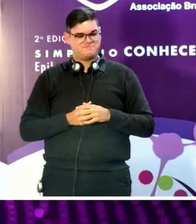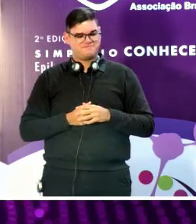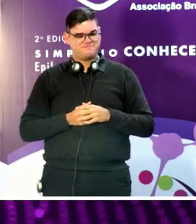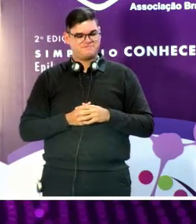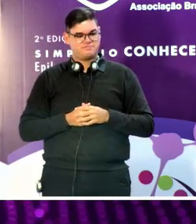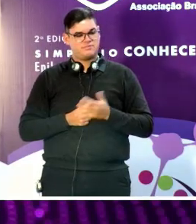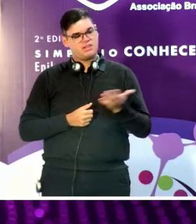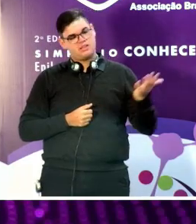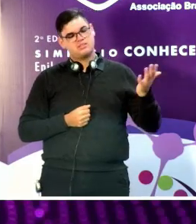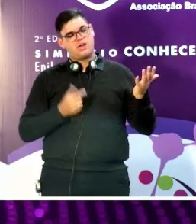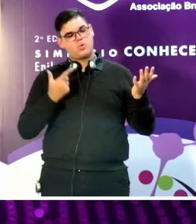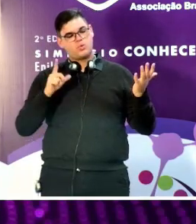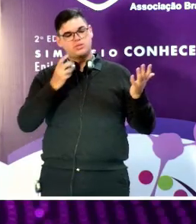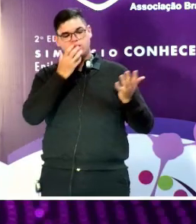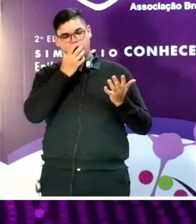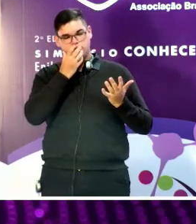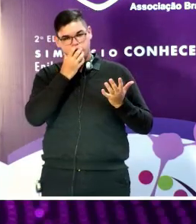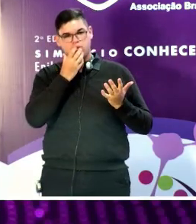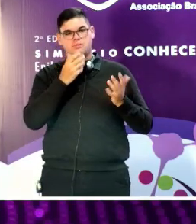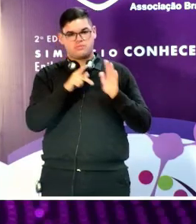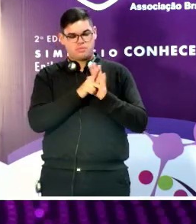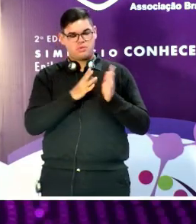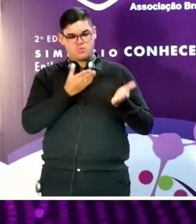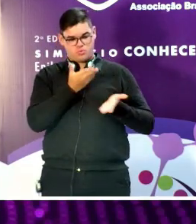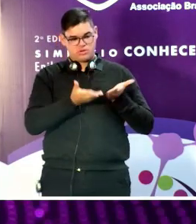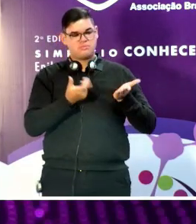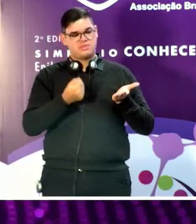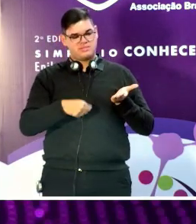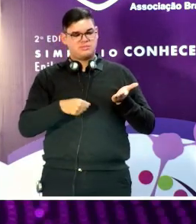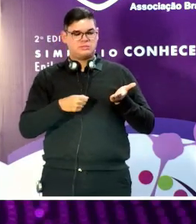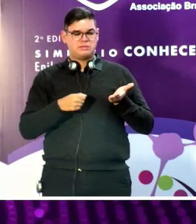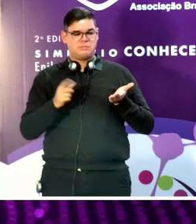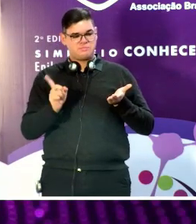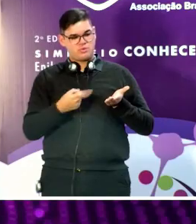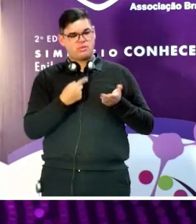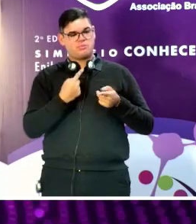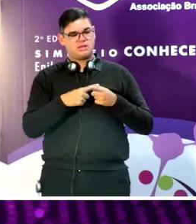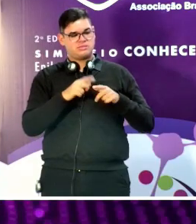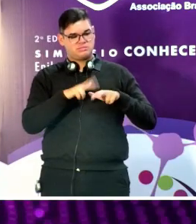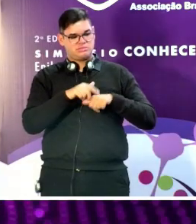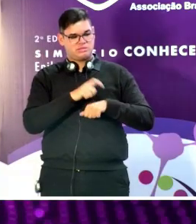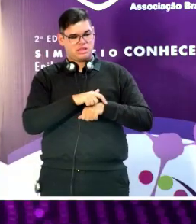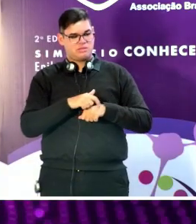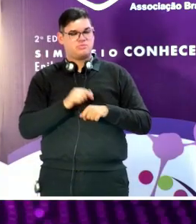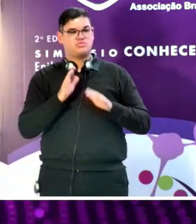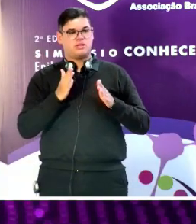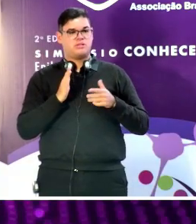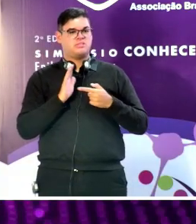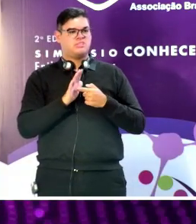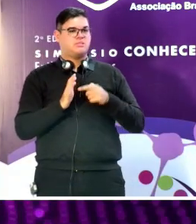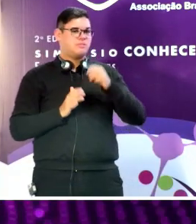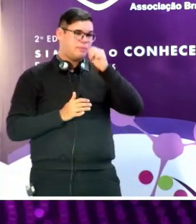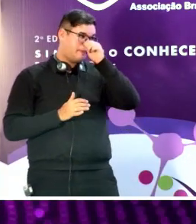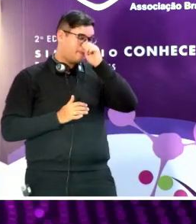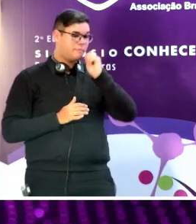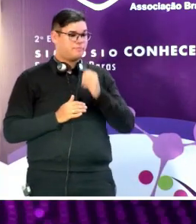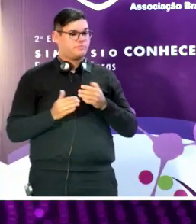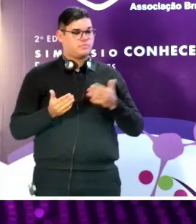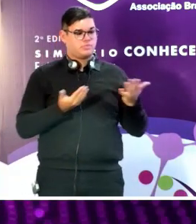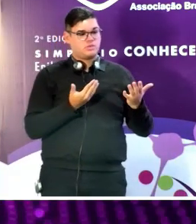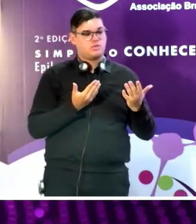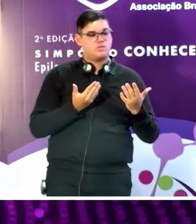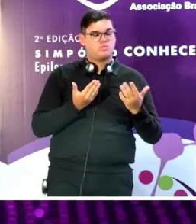Esse é outro paciente, mas que eu vou ter que pular por causa do meu tempo, já passei. Vou deixar aqui as